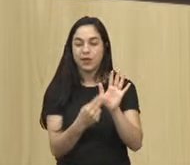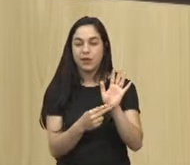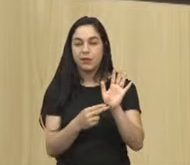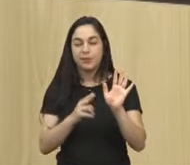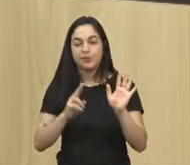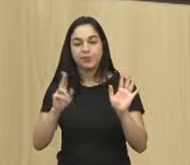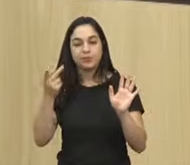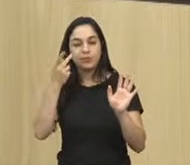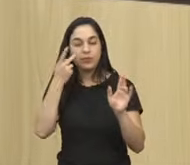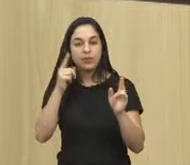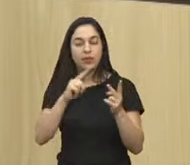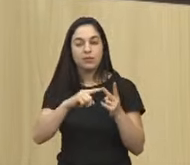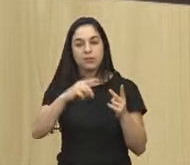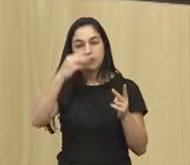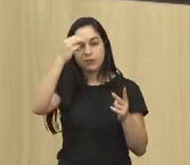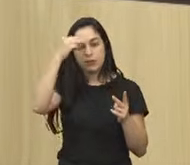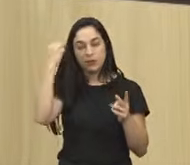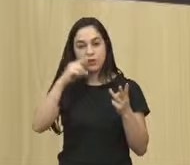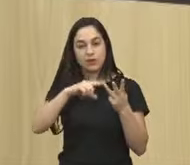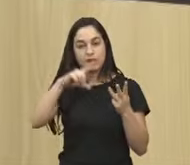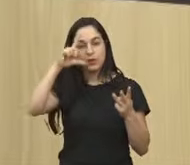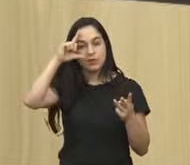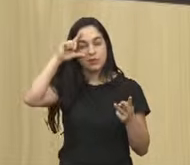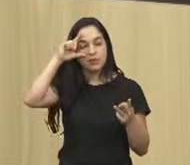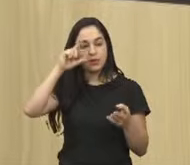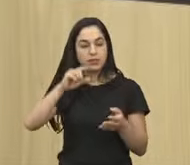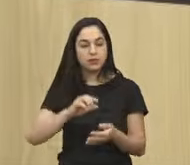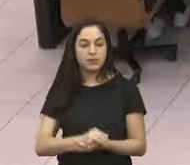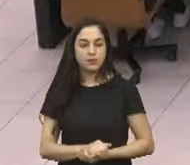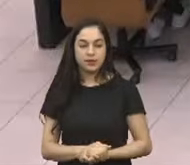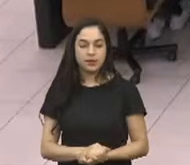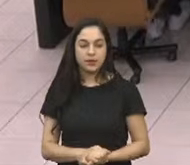do Esporte, Maria Amélia e Jean Araújo. Mesa diretora.